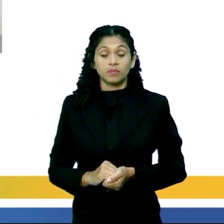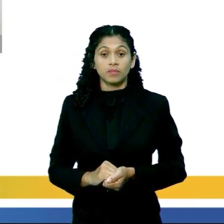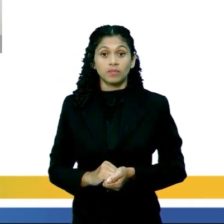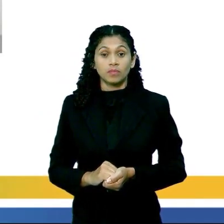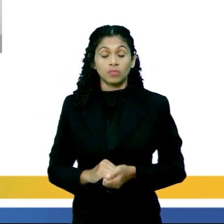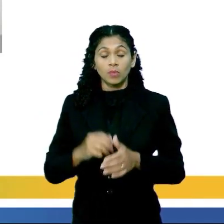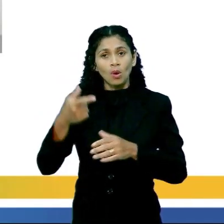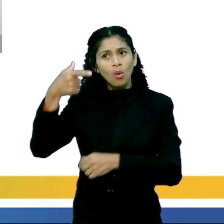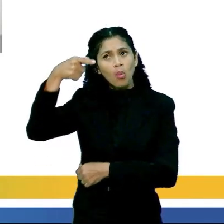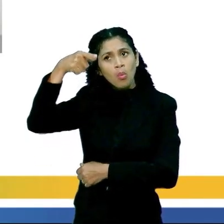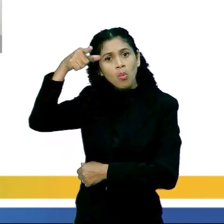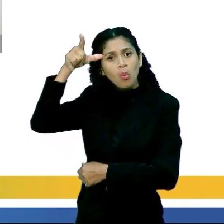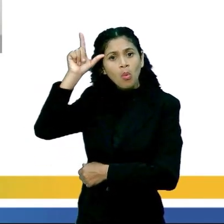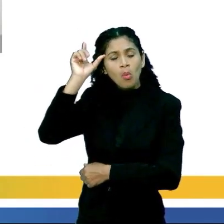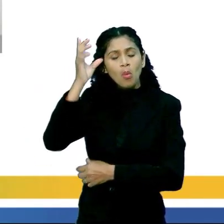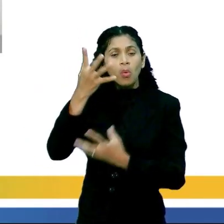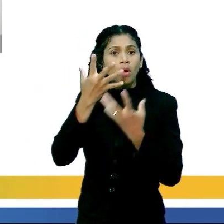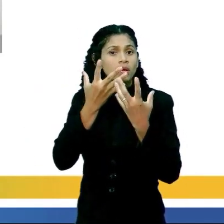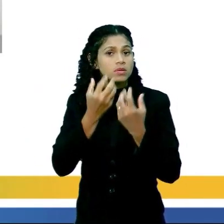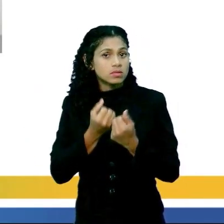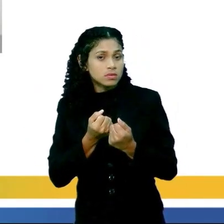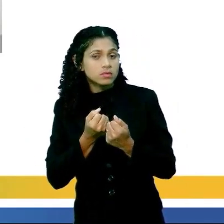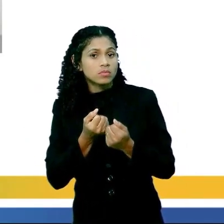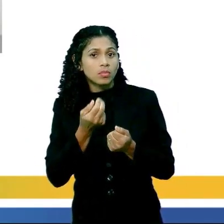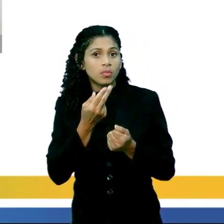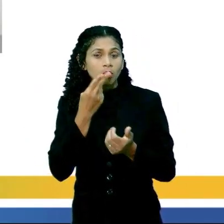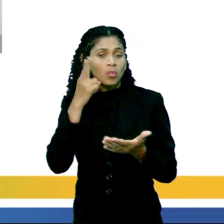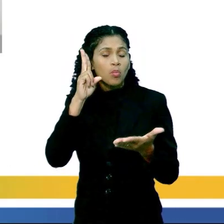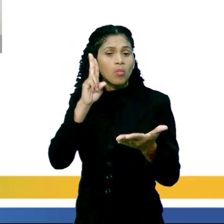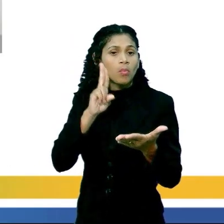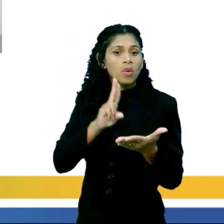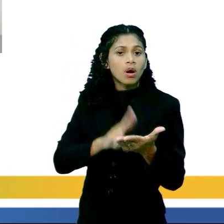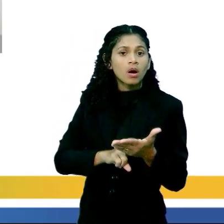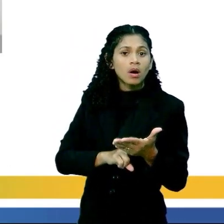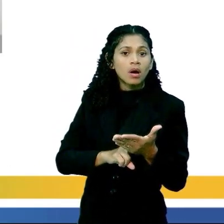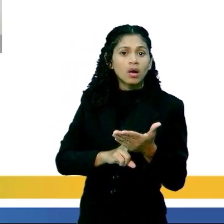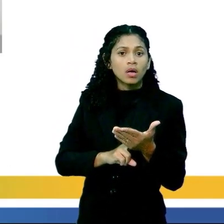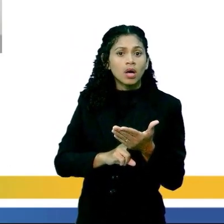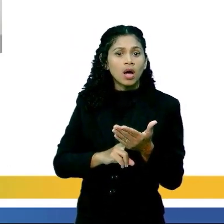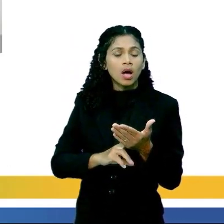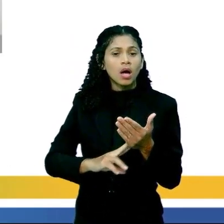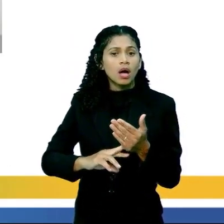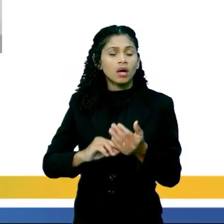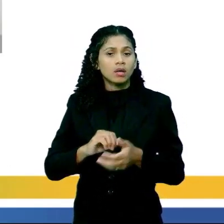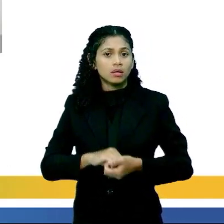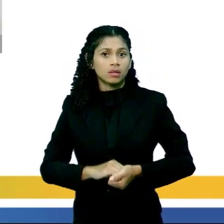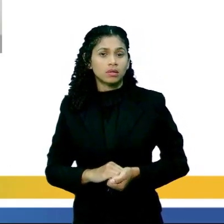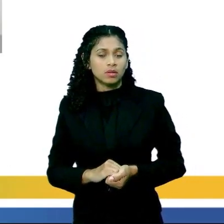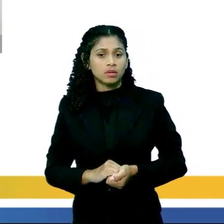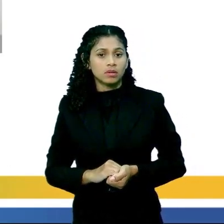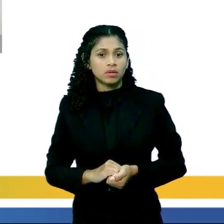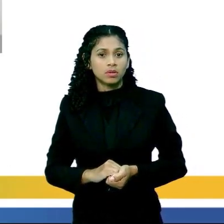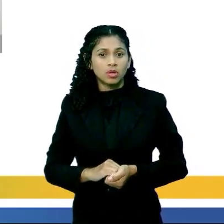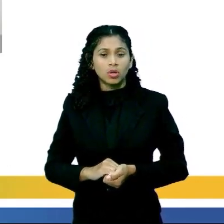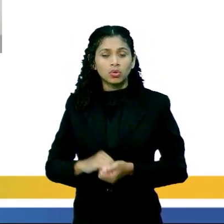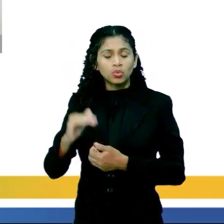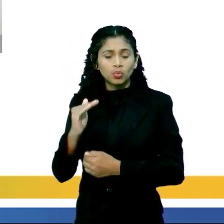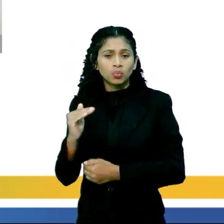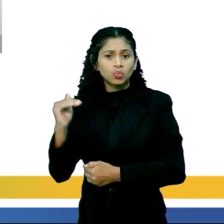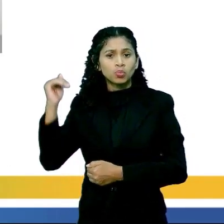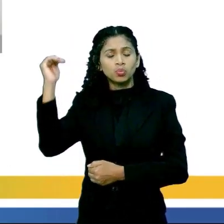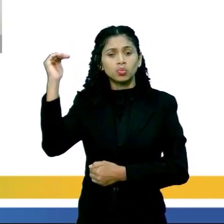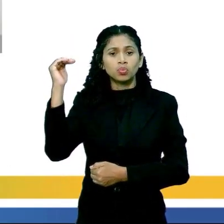ontem recebi uma carta do meu tio Alfonso. Que carta seria essa? Seria de baralho? Seria a